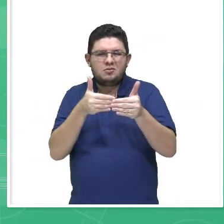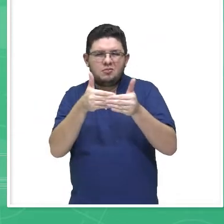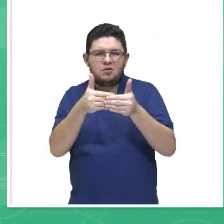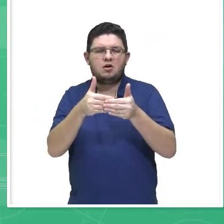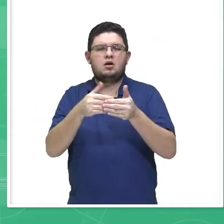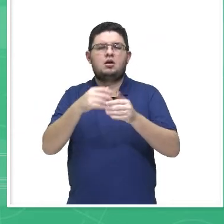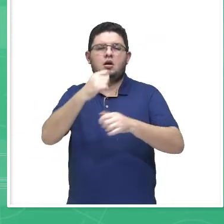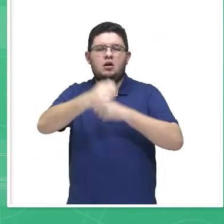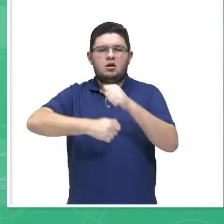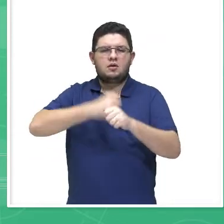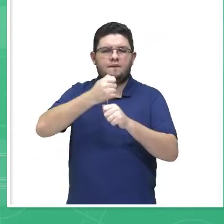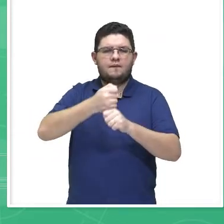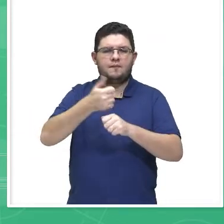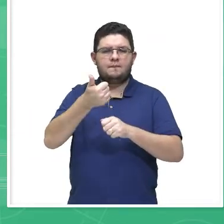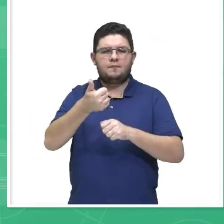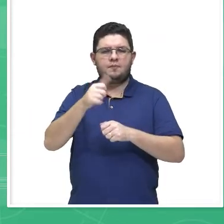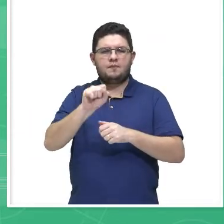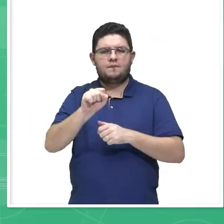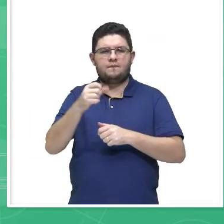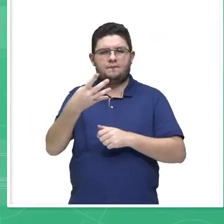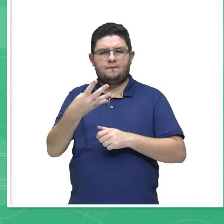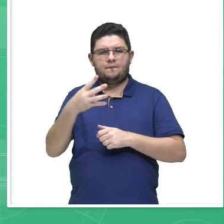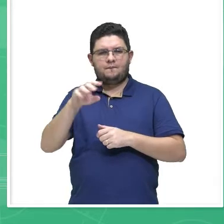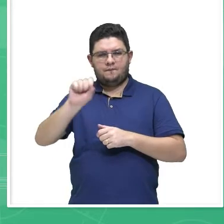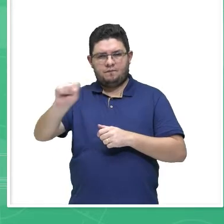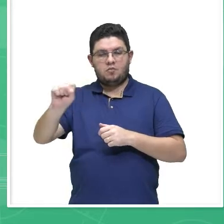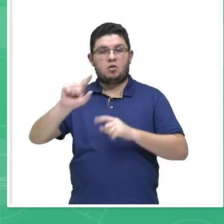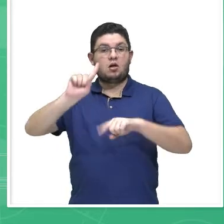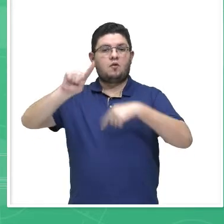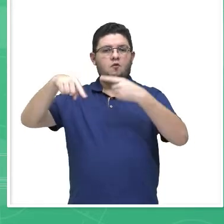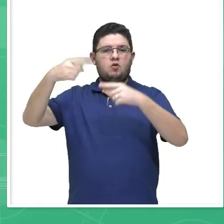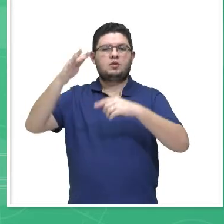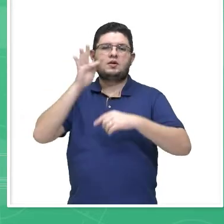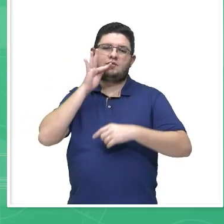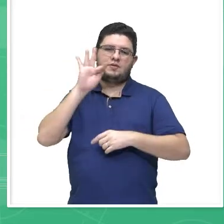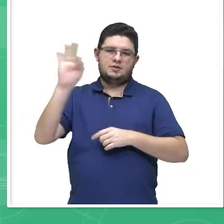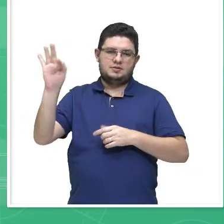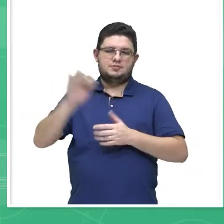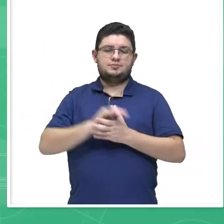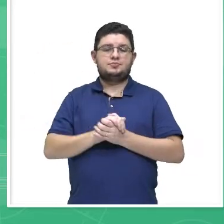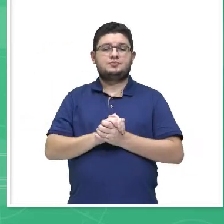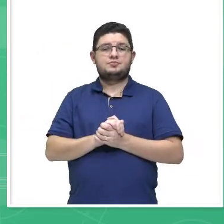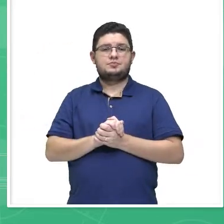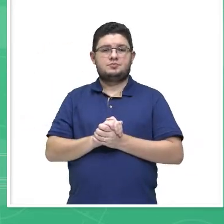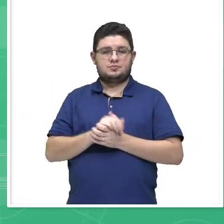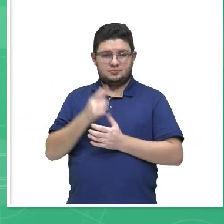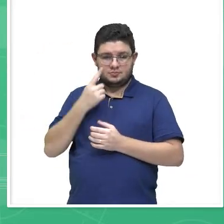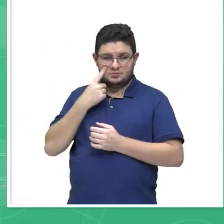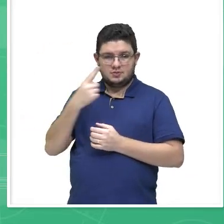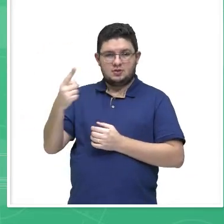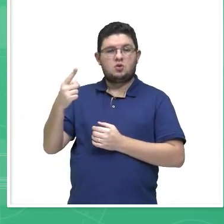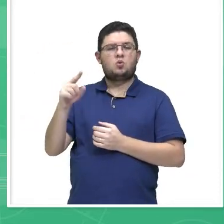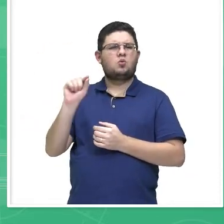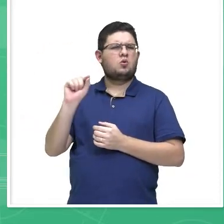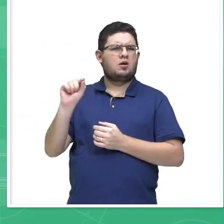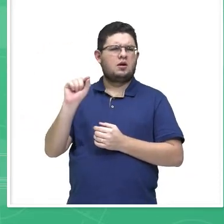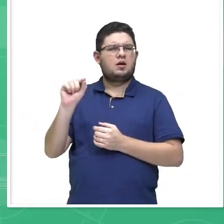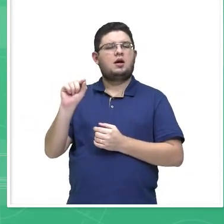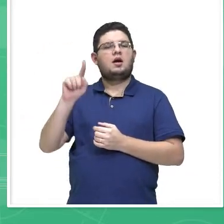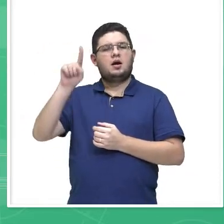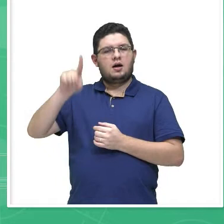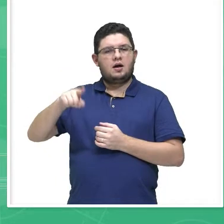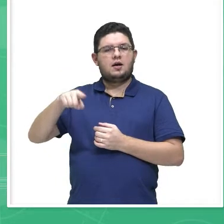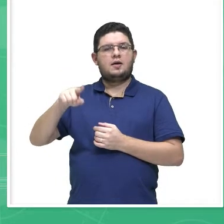1848 na França. Mas que revolução era essa, professor? É a chamada Primavera dos Povos. Também